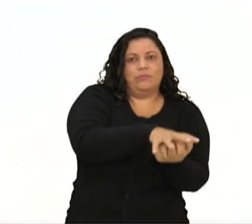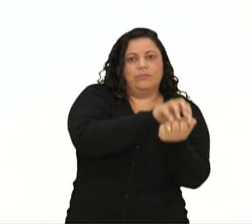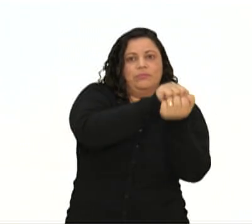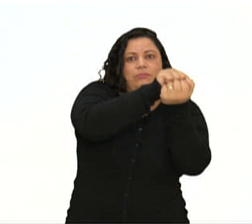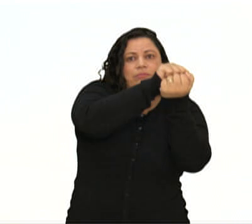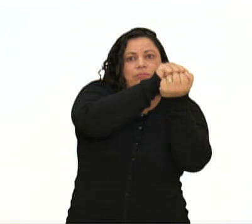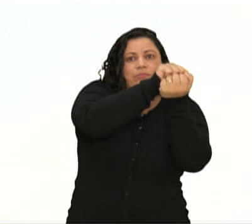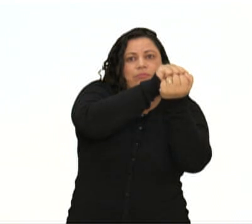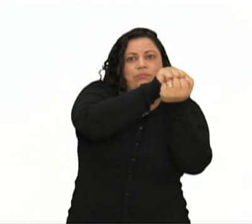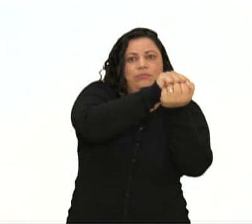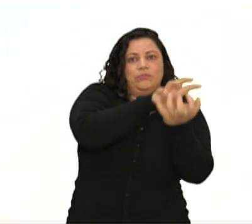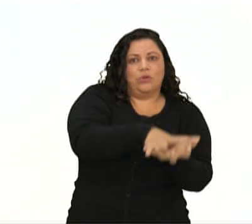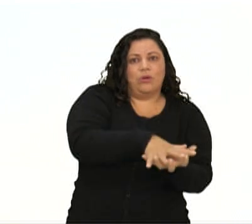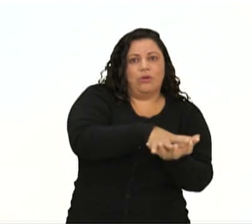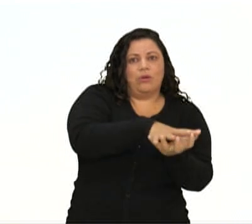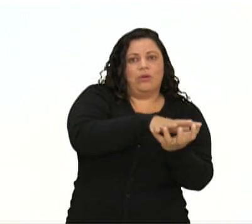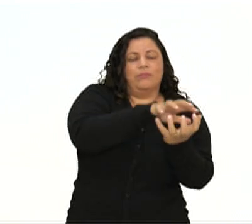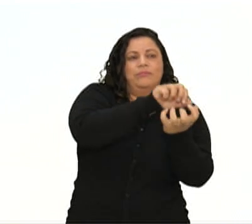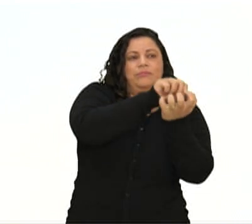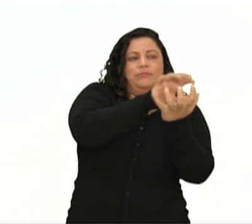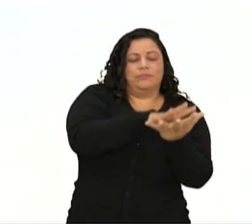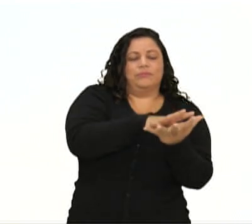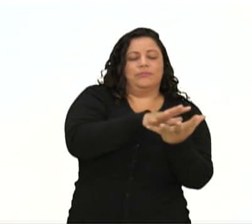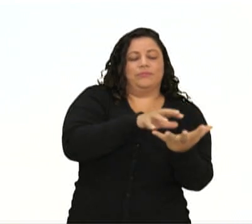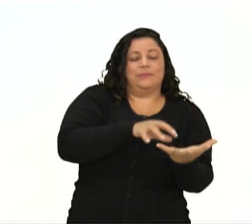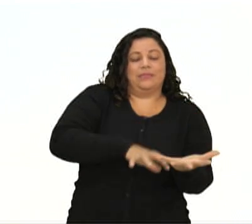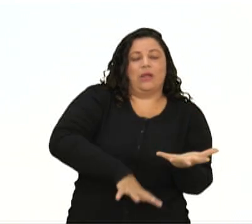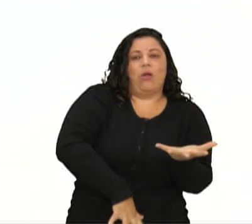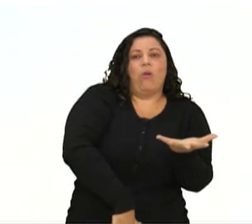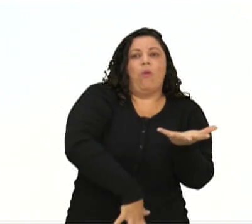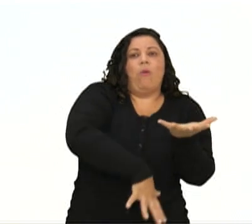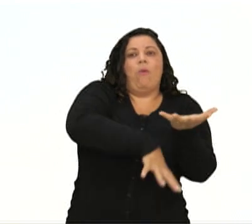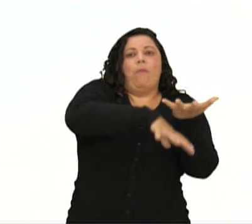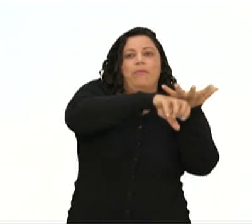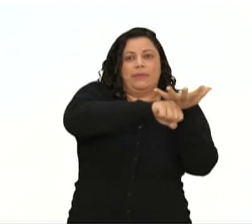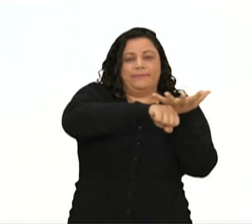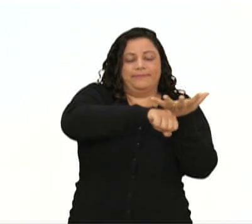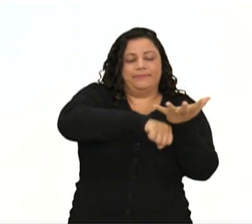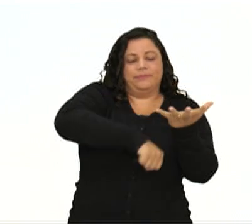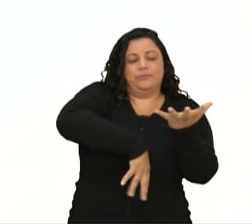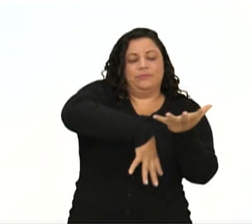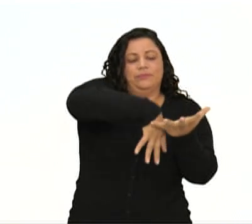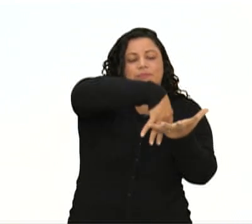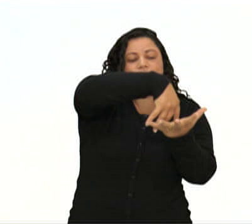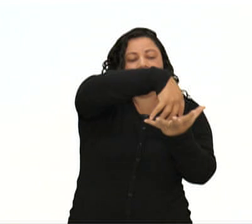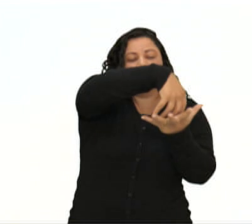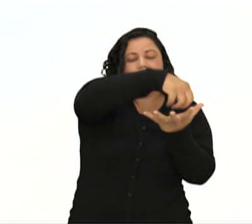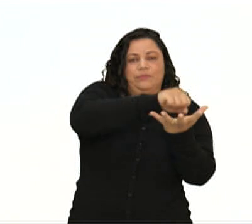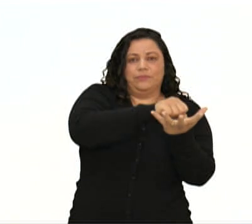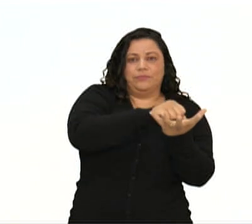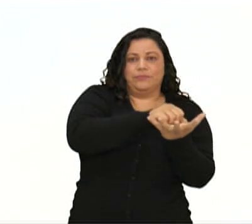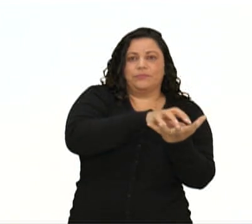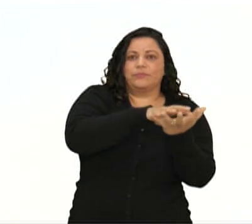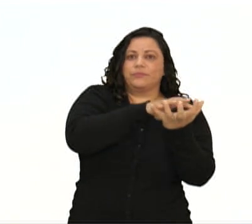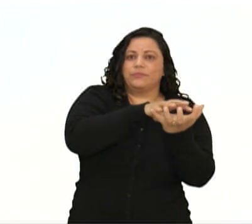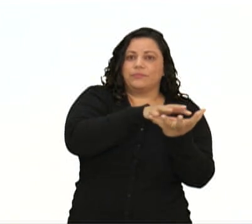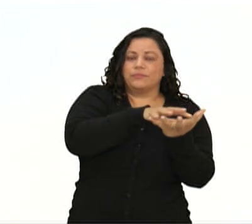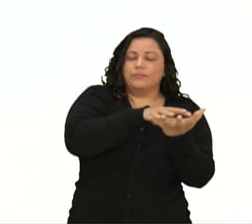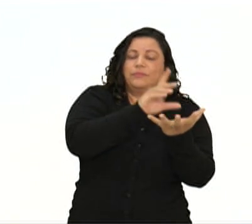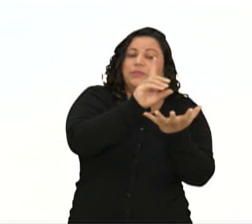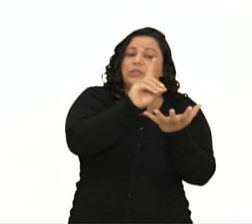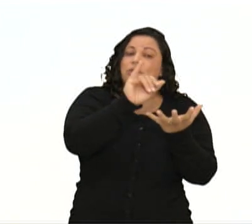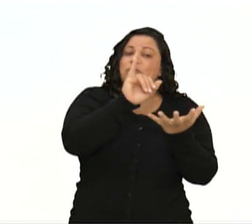ventrículos. Nessa hora, o coração está relaxado. Então, a gente fala em diástole, tá? Diástole ventricular,